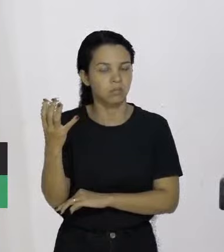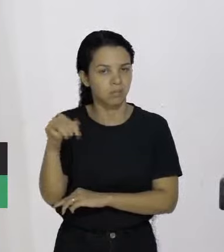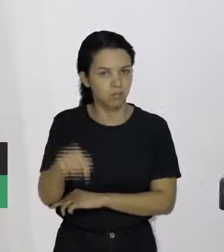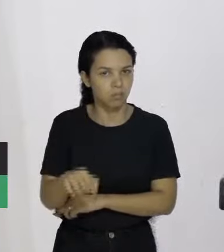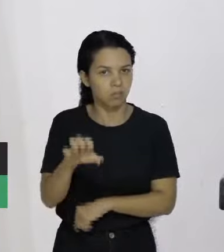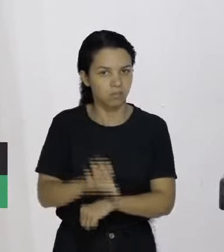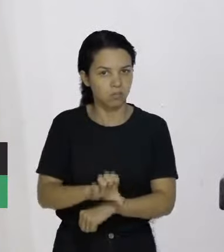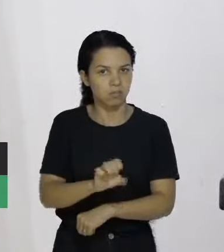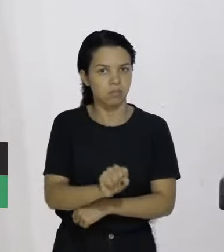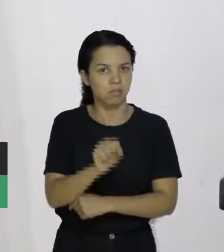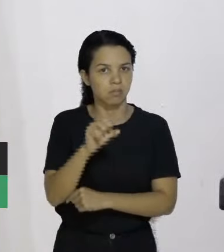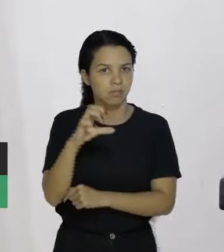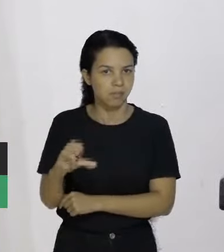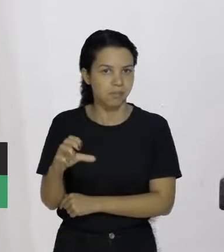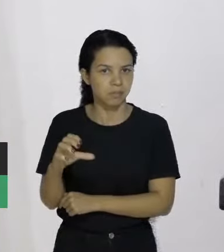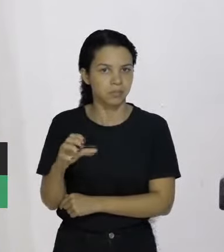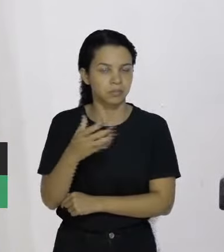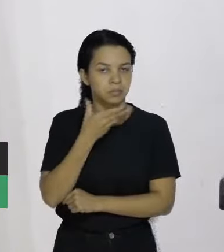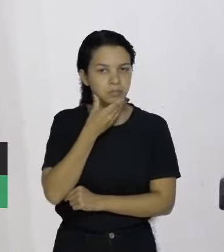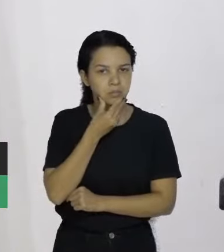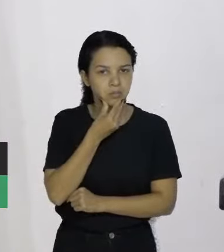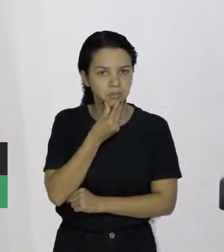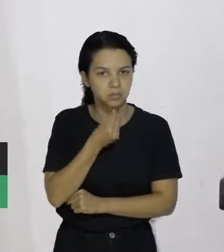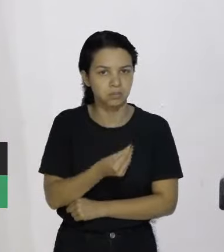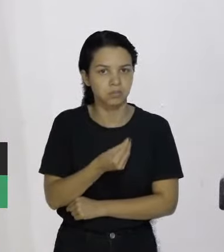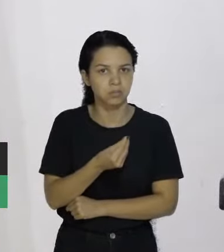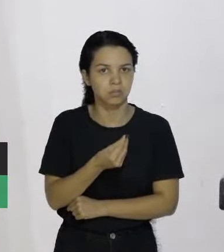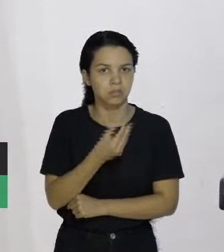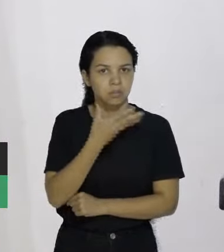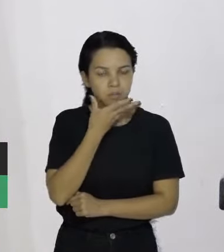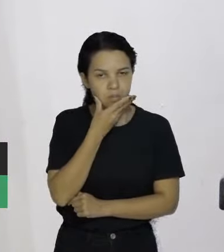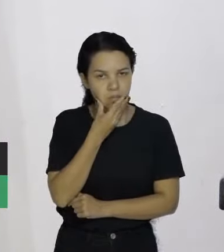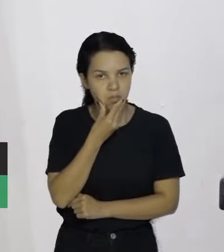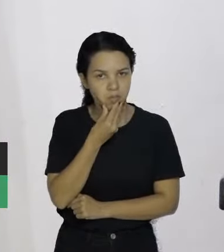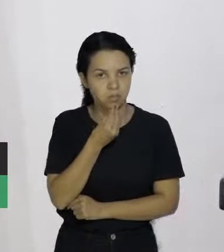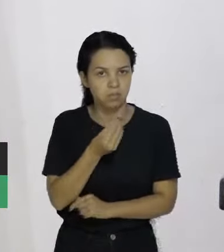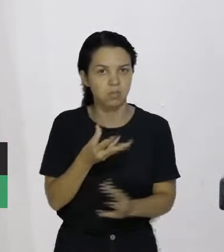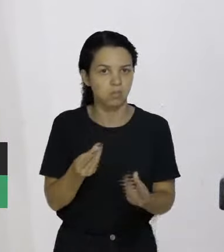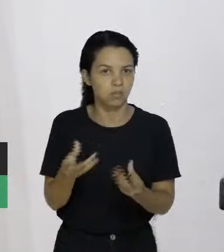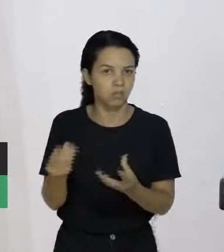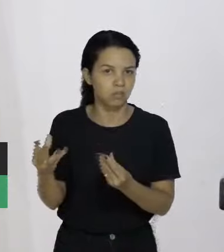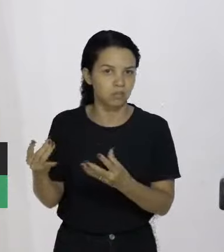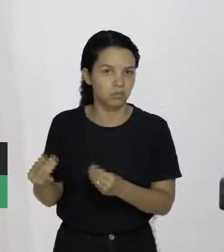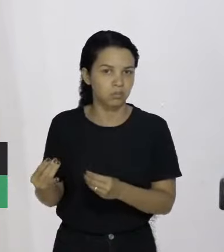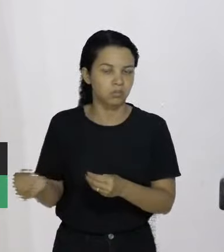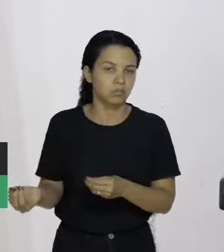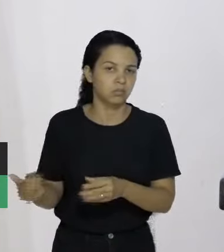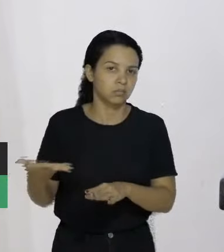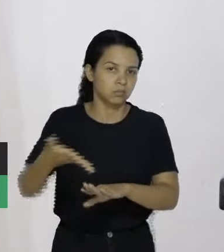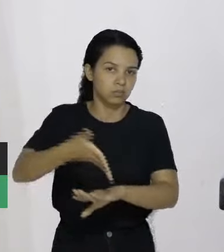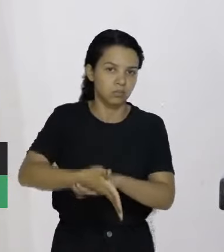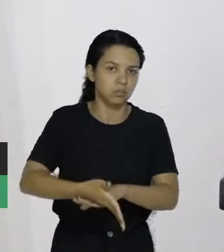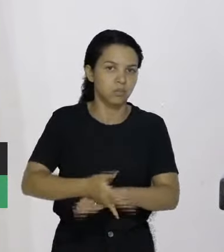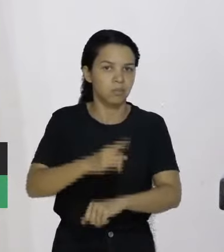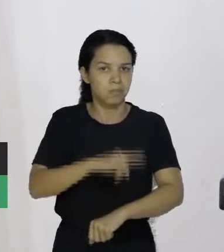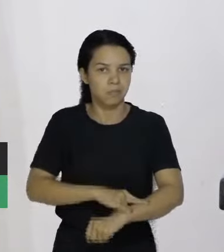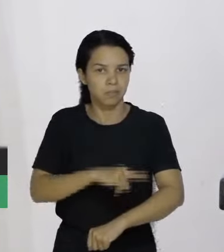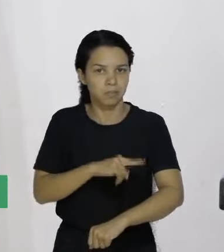Santa Catarina homens homens nos banheiros nos